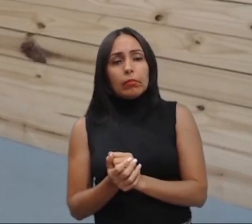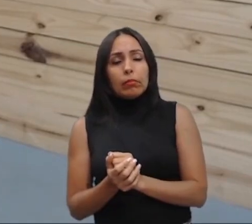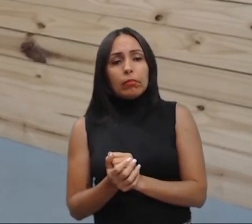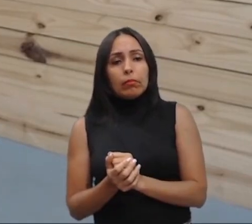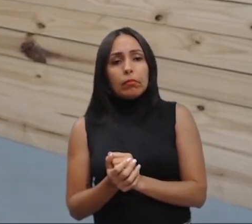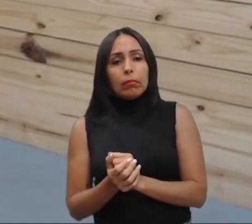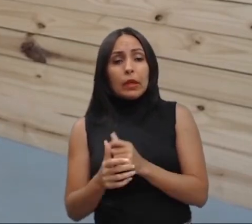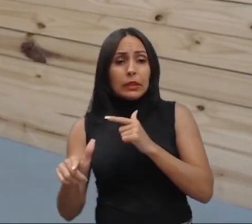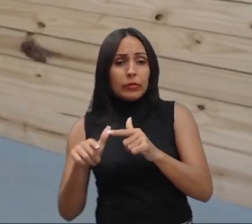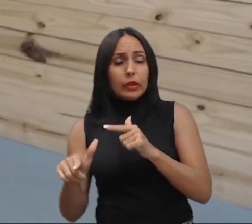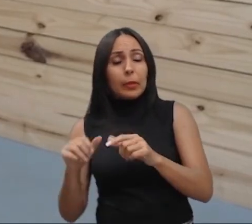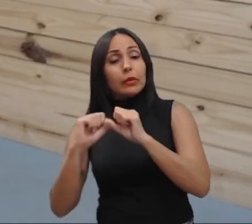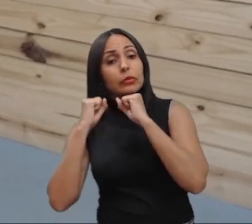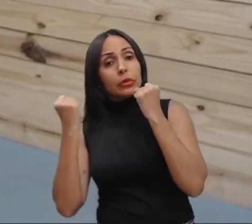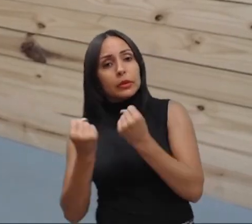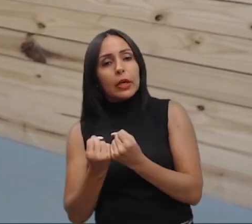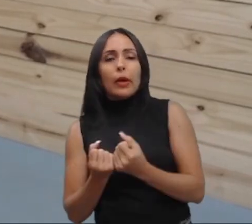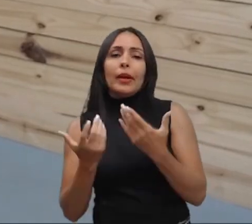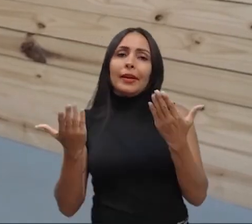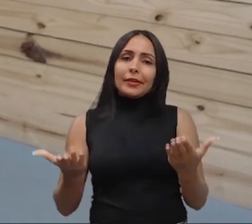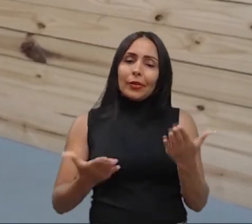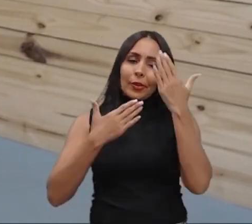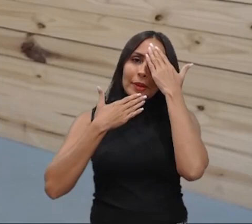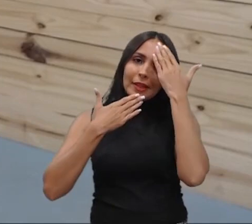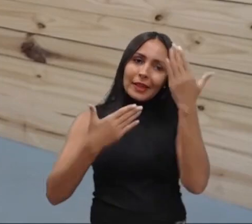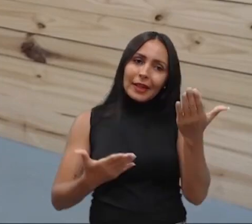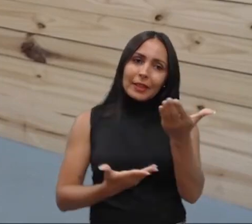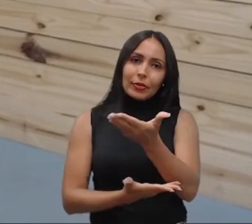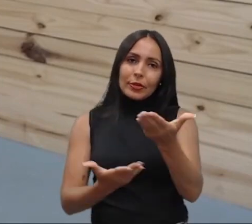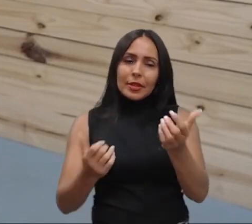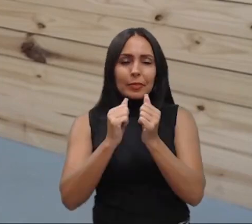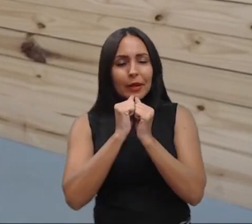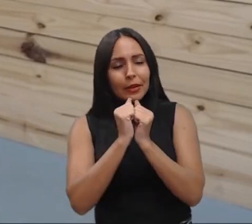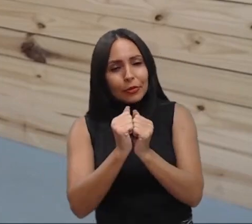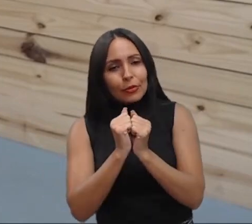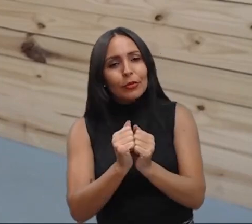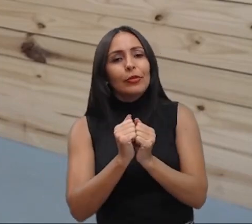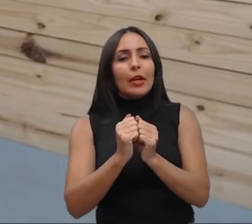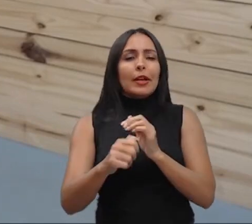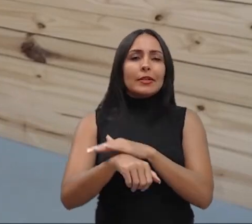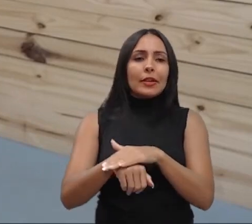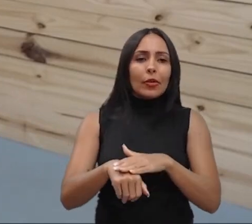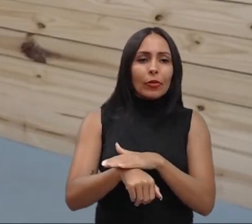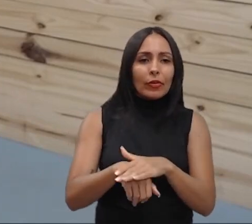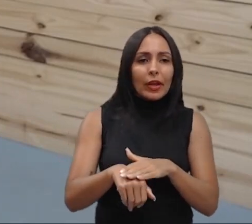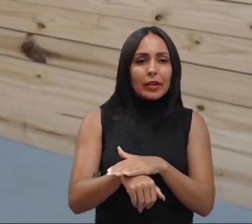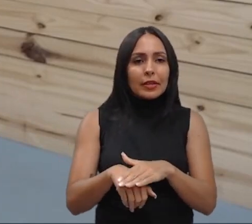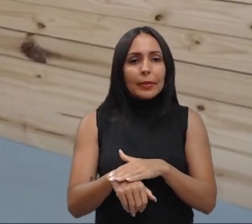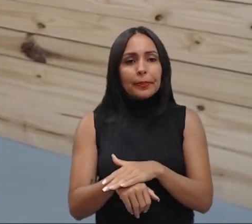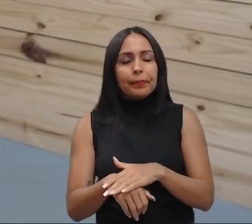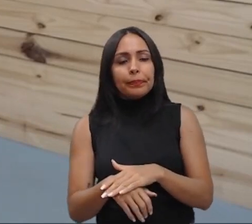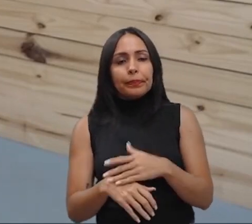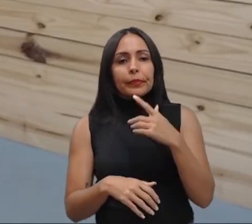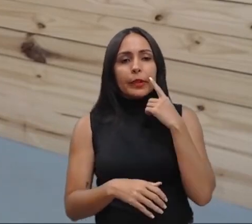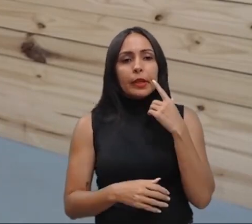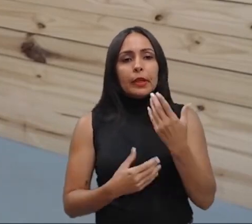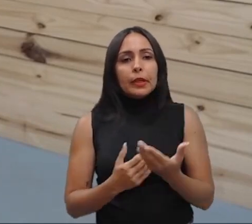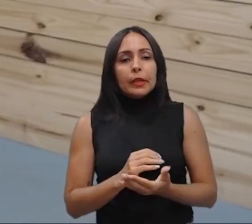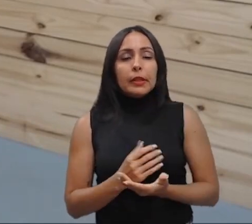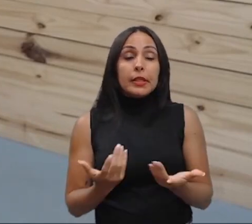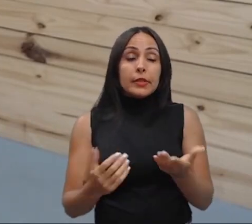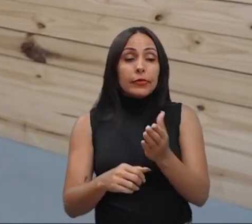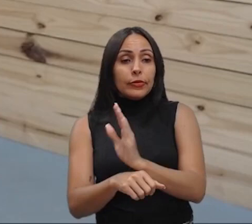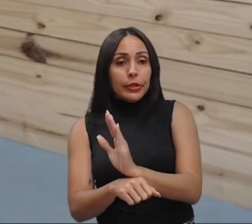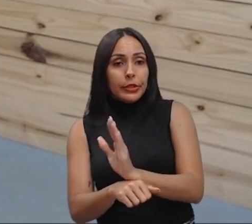social. Então, eu te agradeço mais uma vez por acompanhar essa conversa aqui através desse vídeo, ou seja,